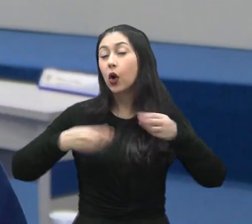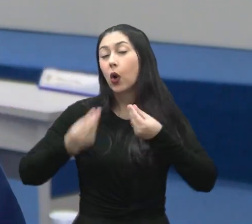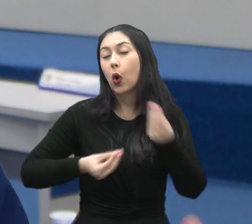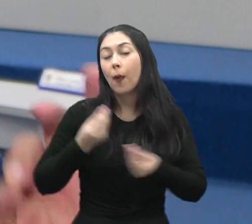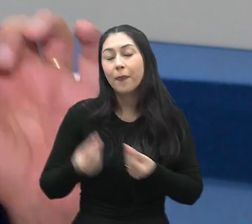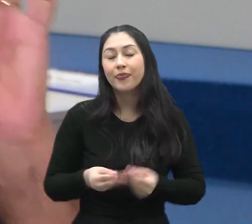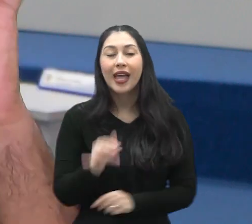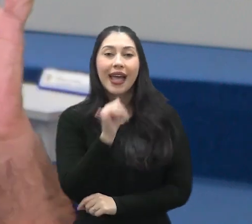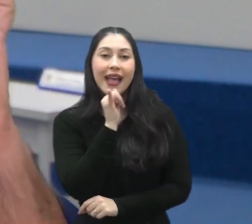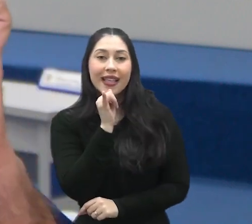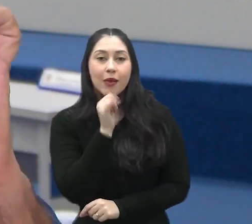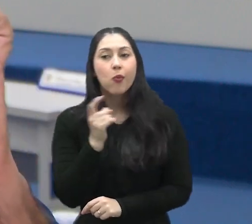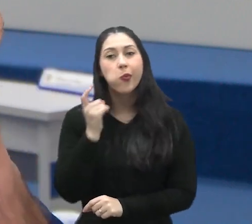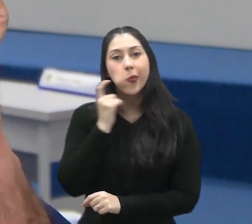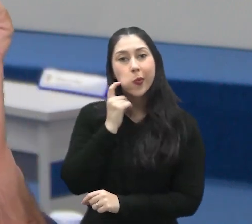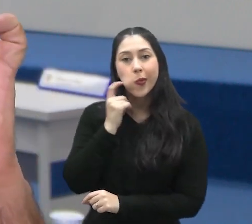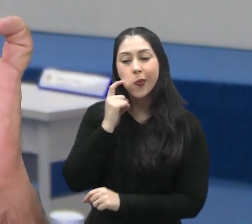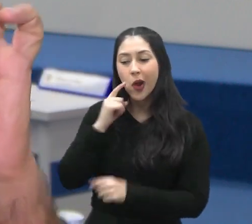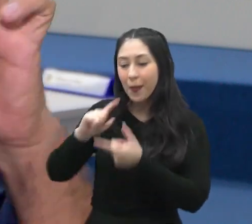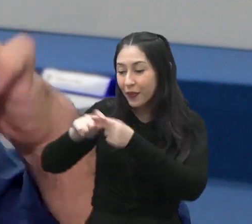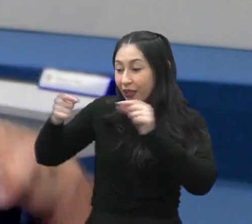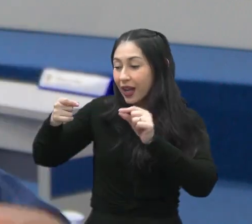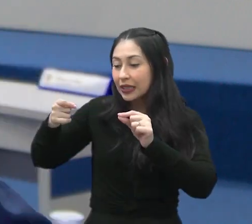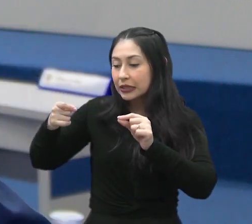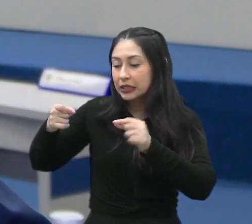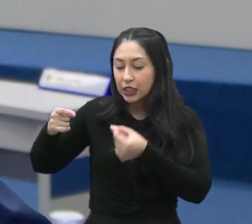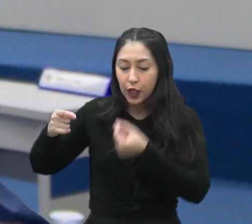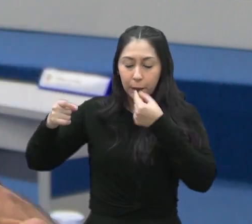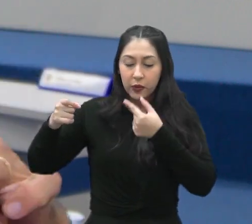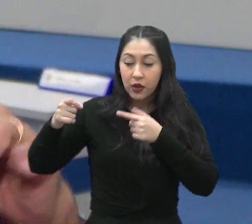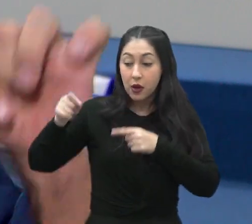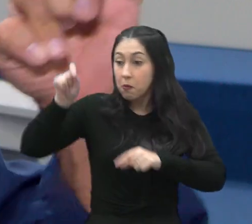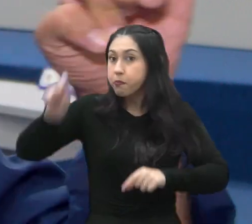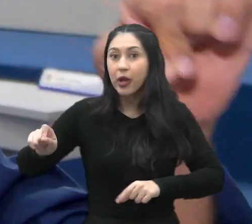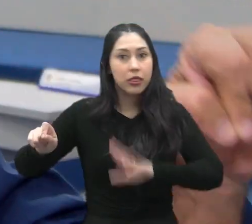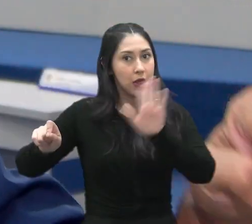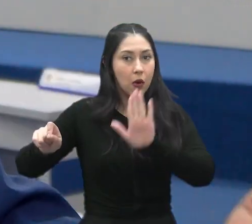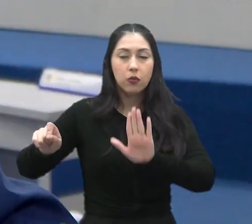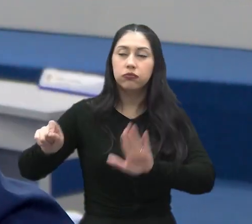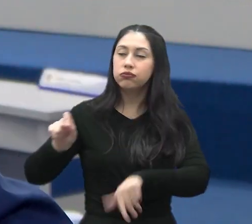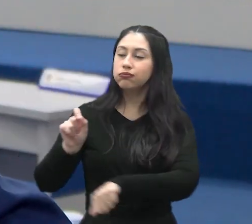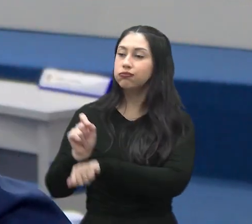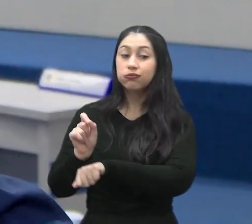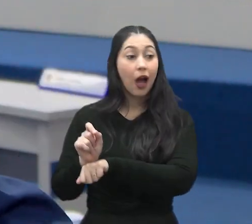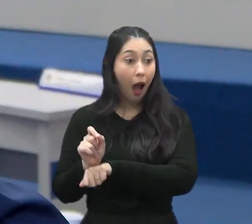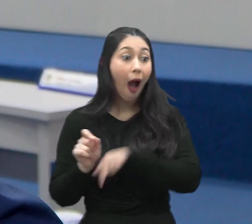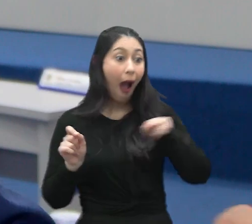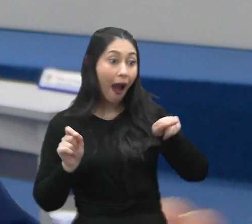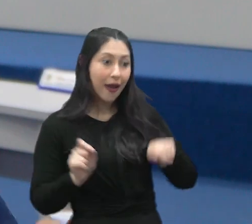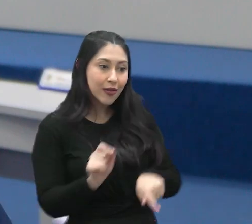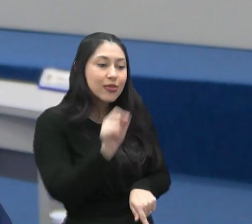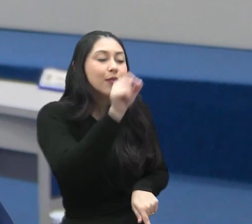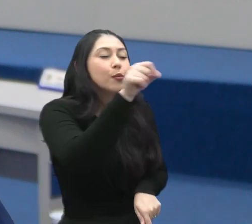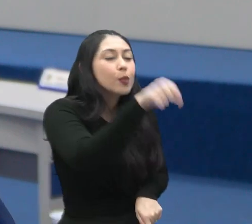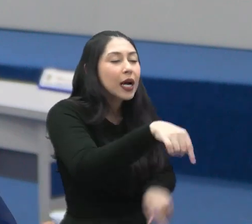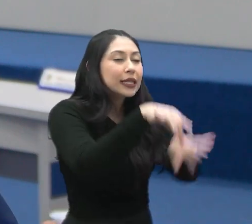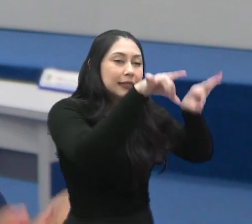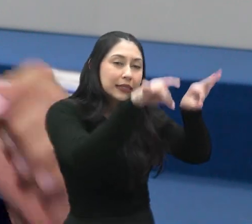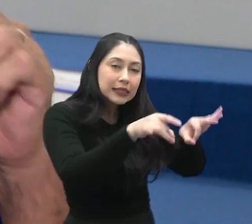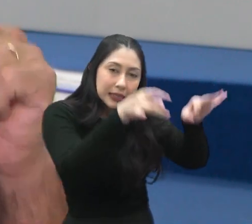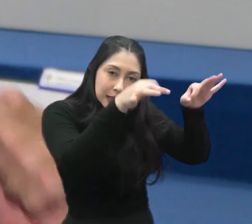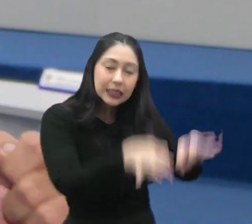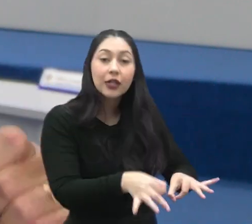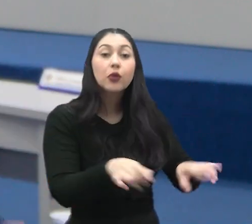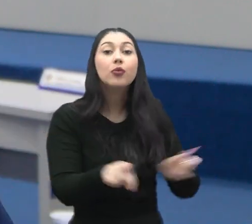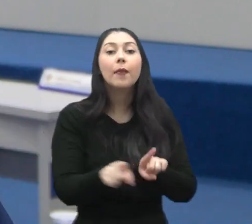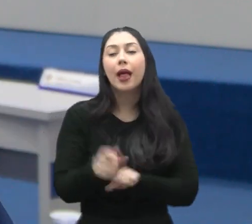começa quando você pega o papel de bala que você acabou de chupar e guarda no bolso, esperando o local para o despejo adequado. Quando